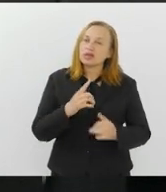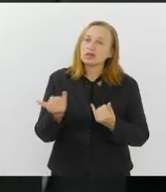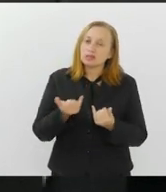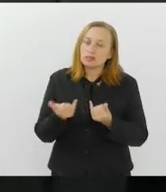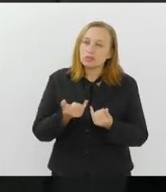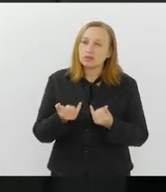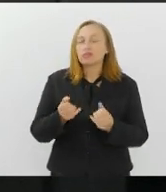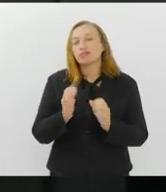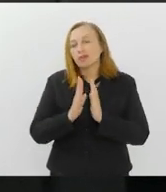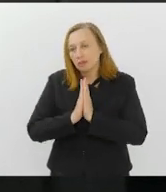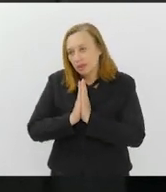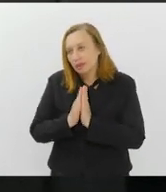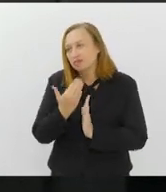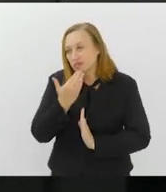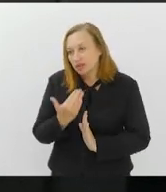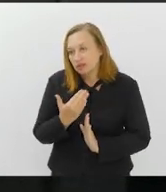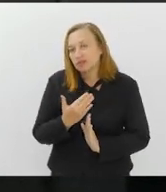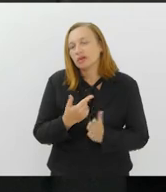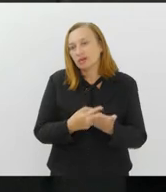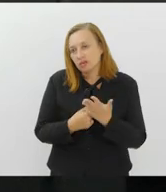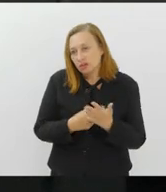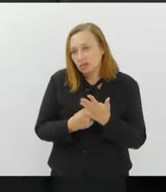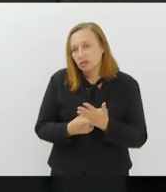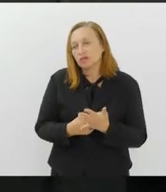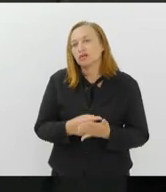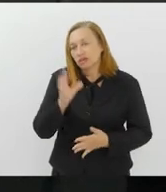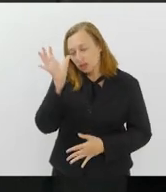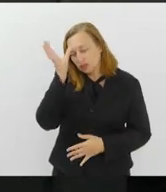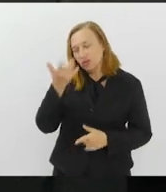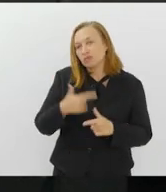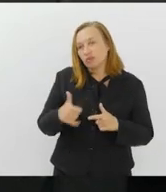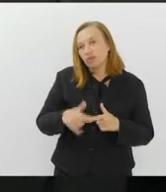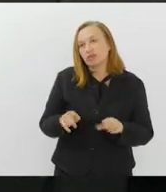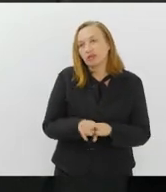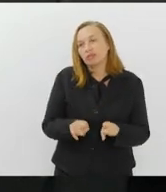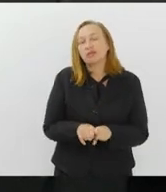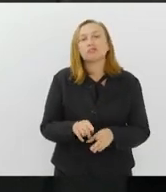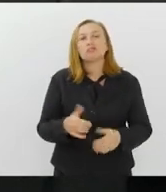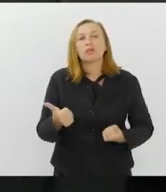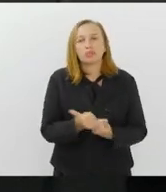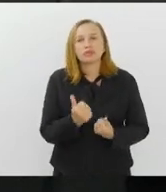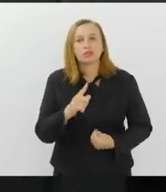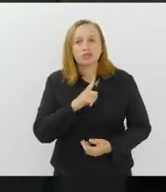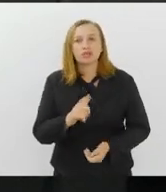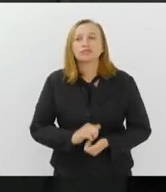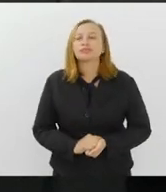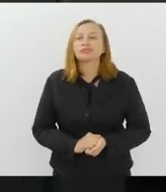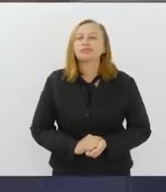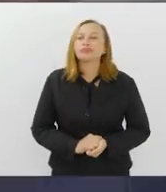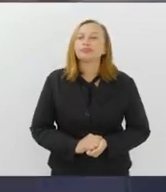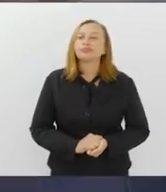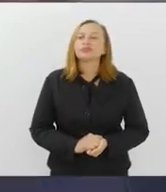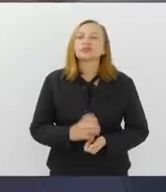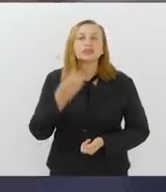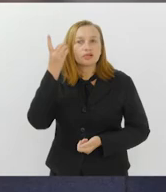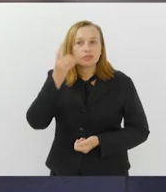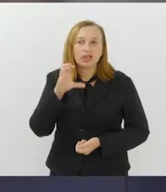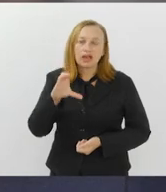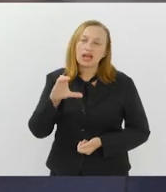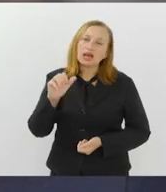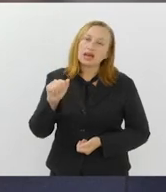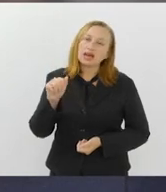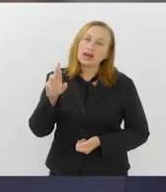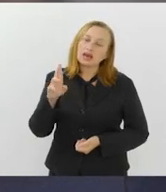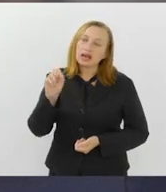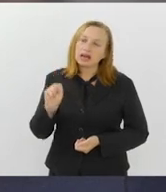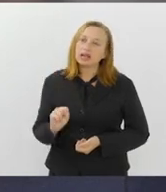possível, a essa comissão que nos ajude a tentar solucionar esse problema também. Terá nosso apoio. Deputada Carla Machado.